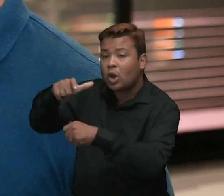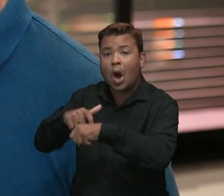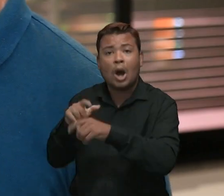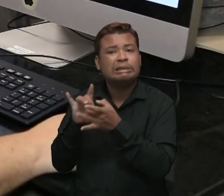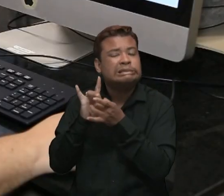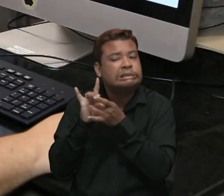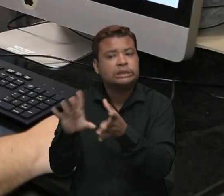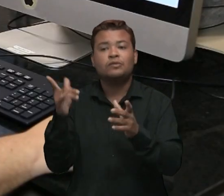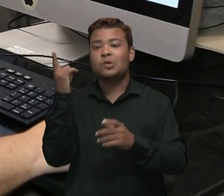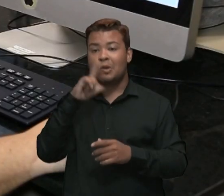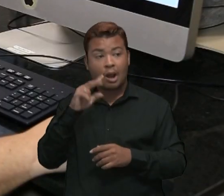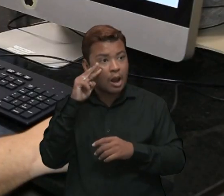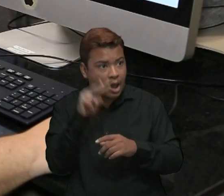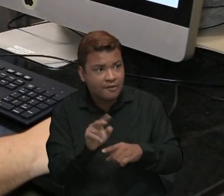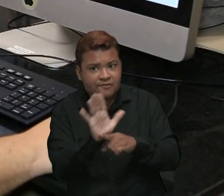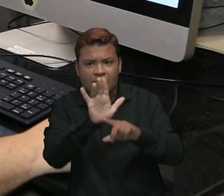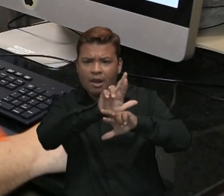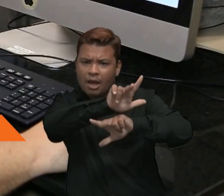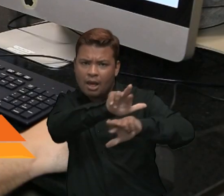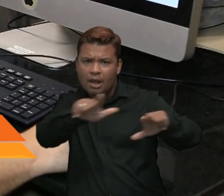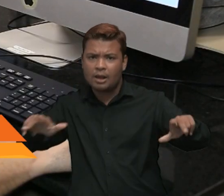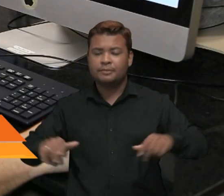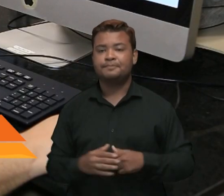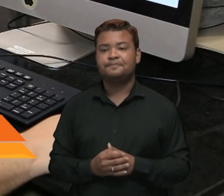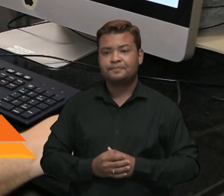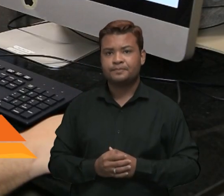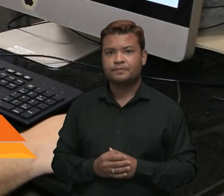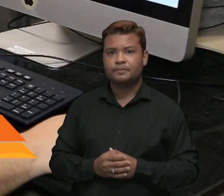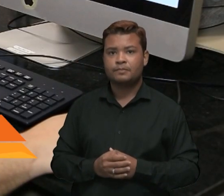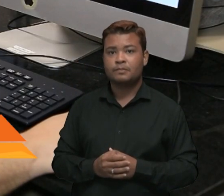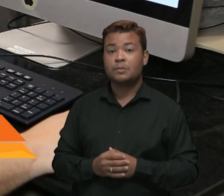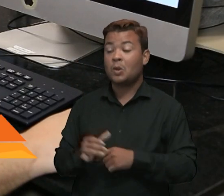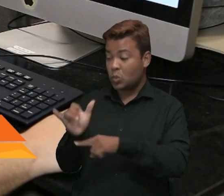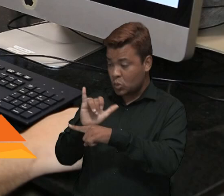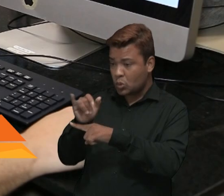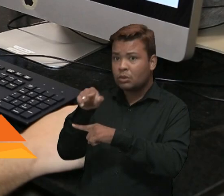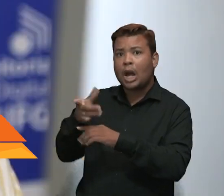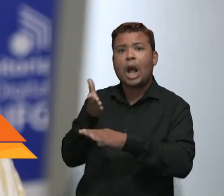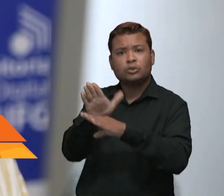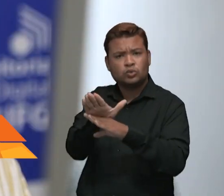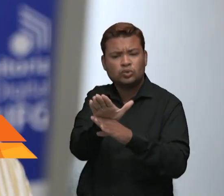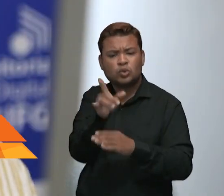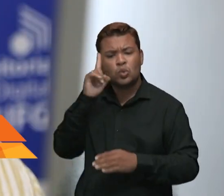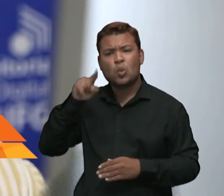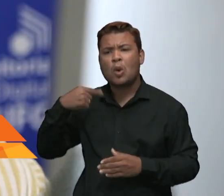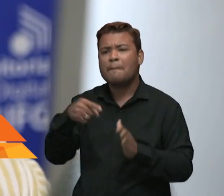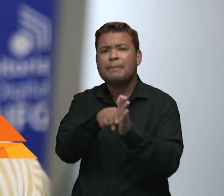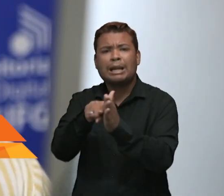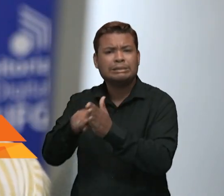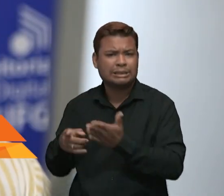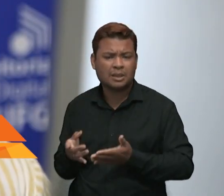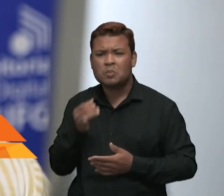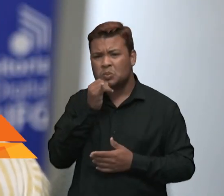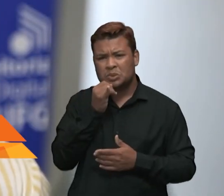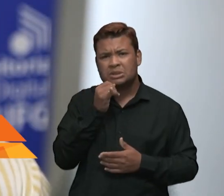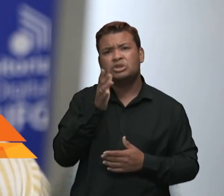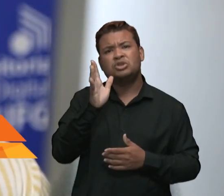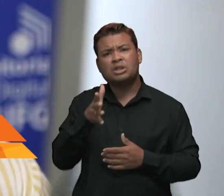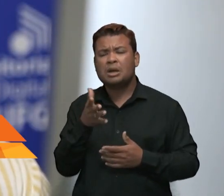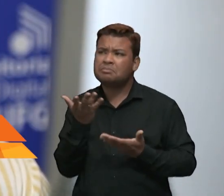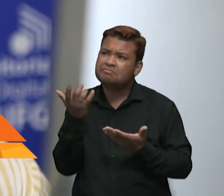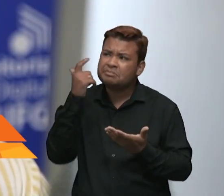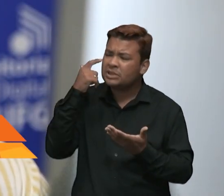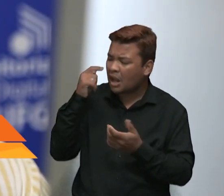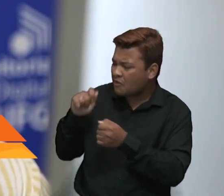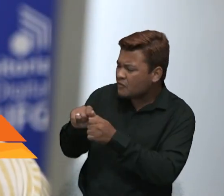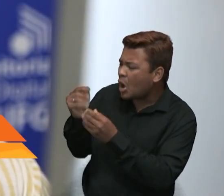produção. O YouTube é bastante usado para pesquisas do dia a dia. Quem nunca assistiu a um tutorial de como